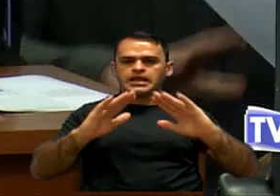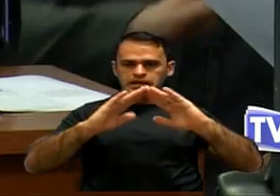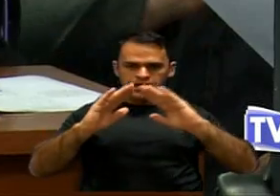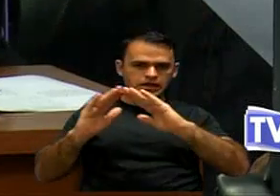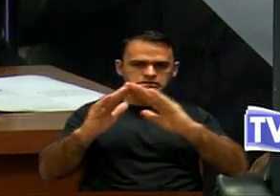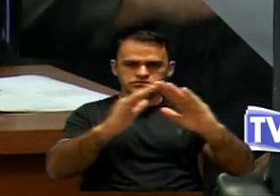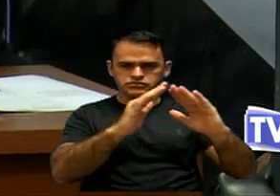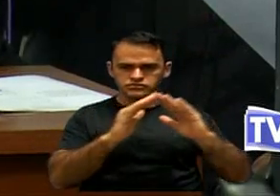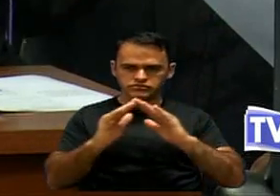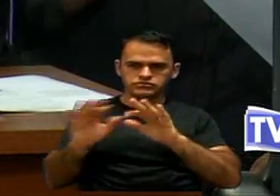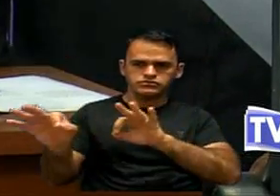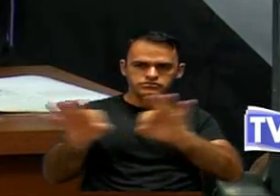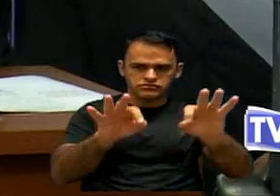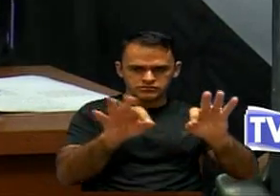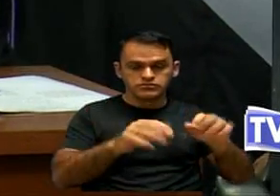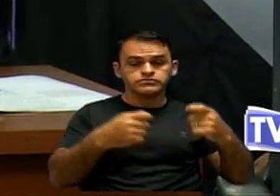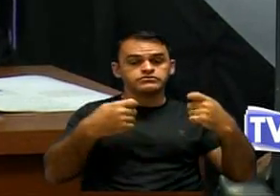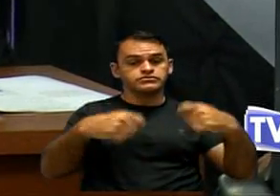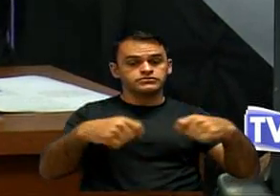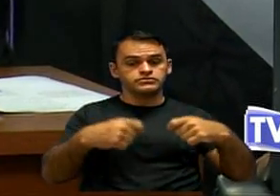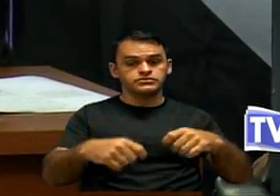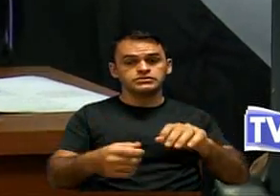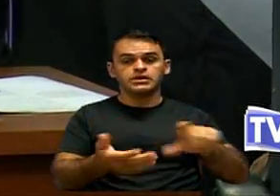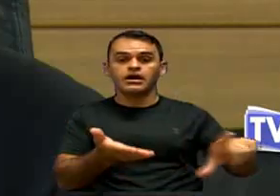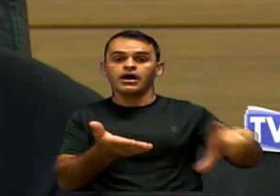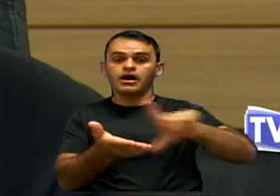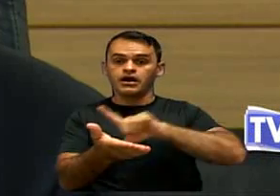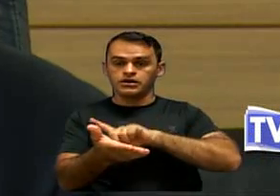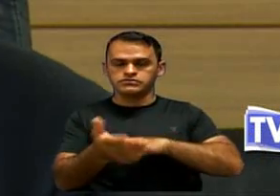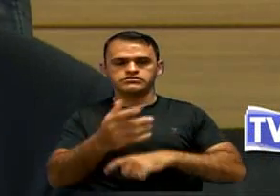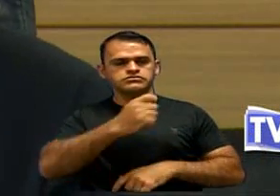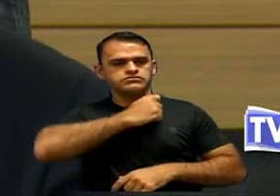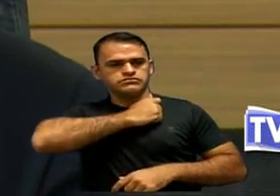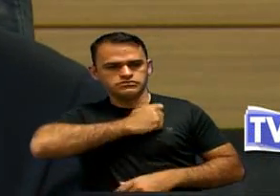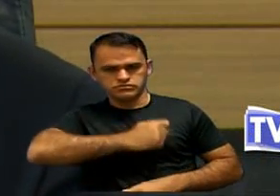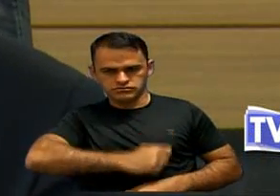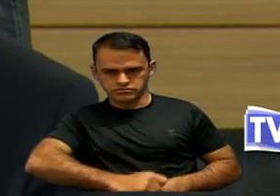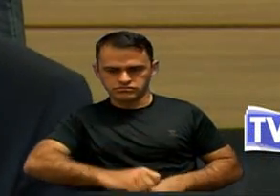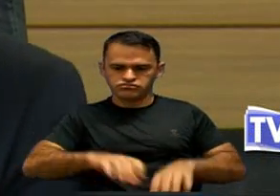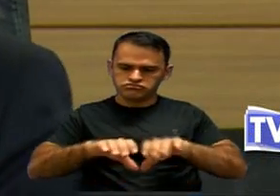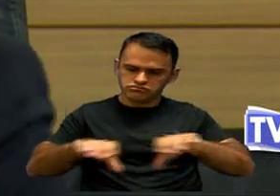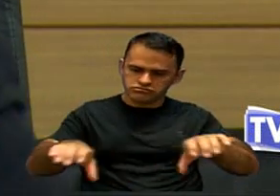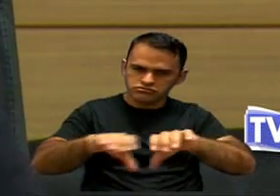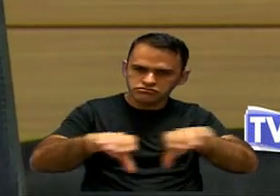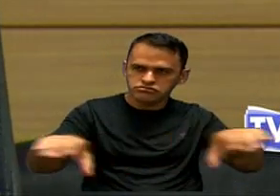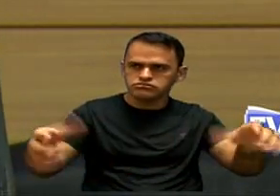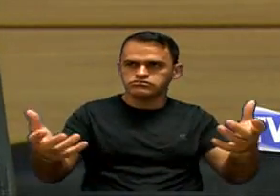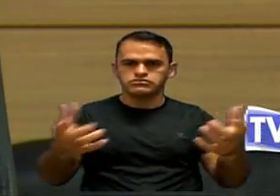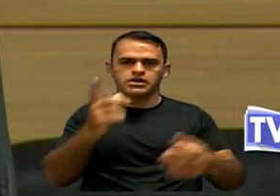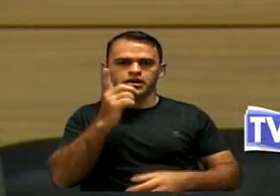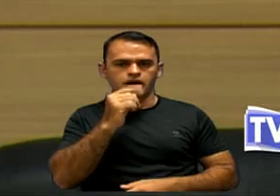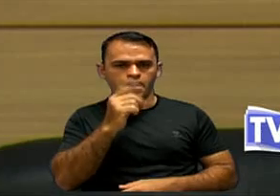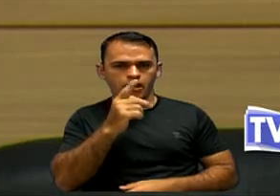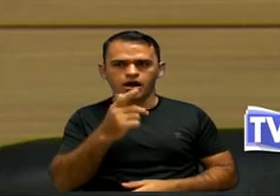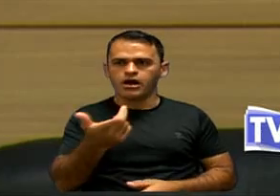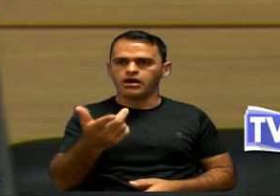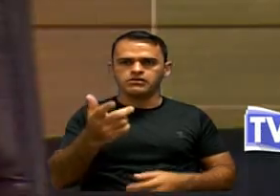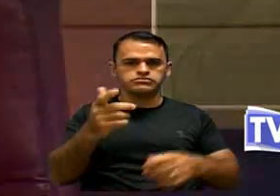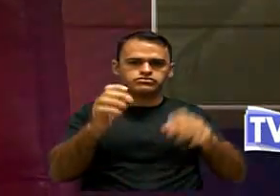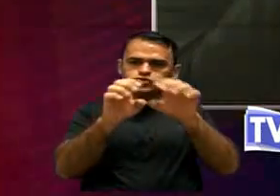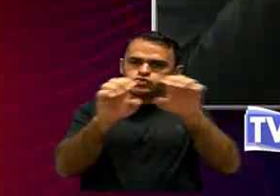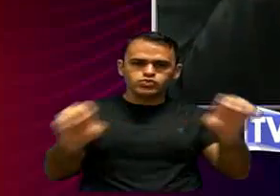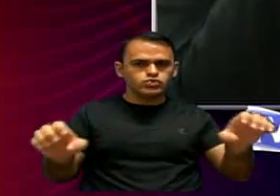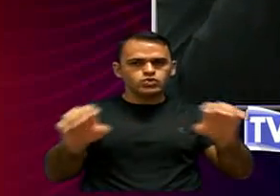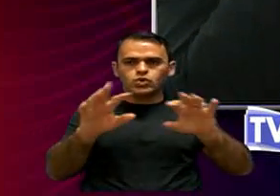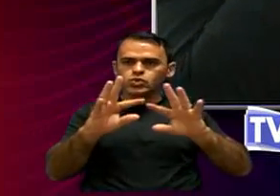esgoto, asfalto, colocar luz, ou seja, toda a infraestrutura. Tem que dar um parabéns para o Tonão, então, né? Isso daí. E